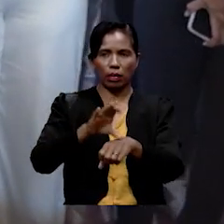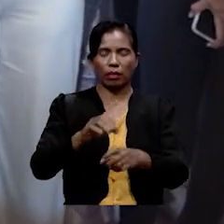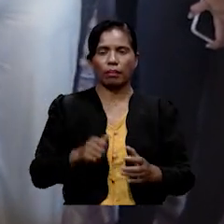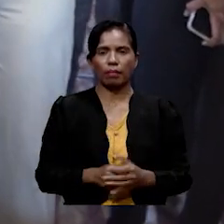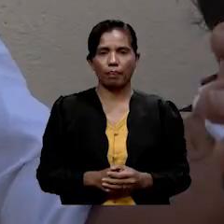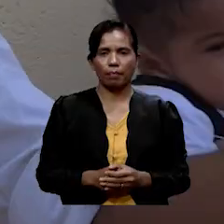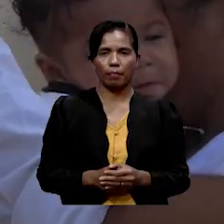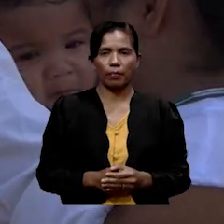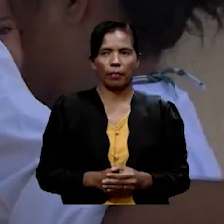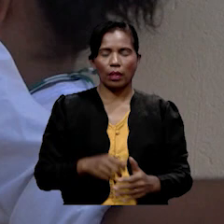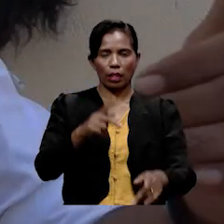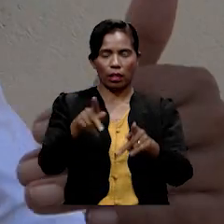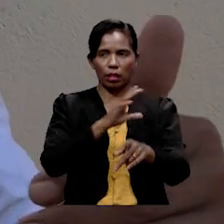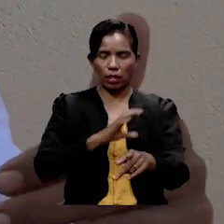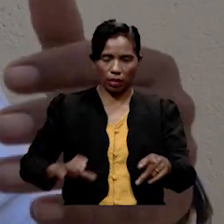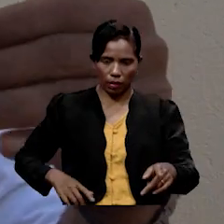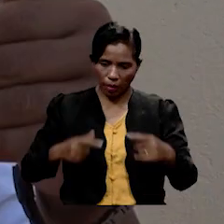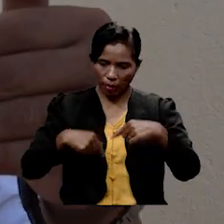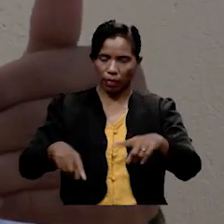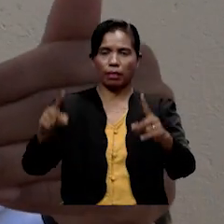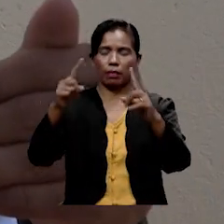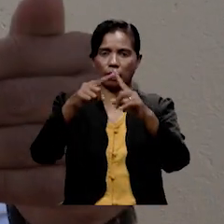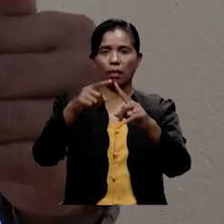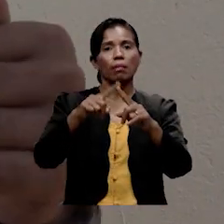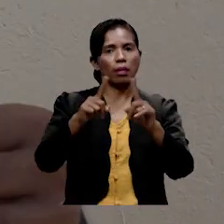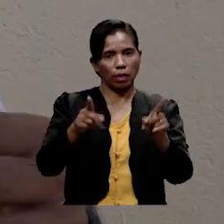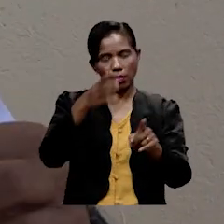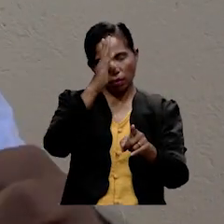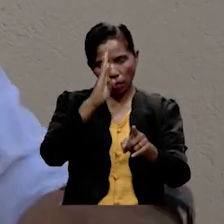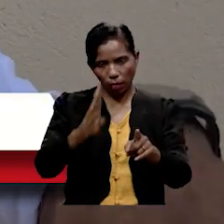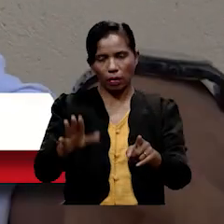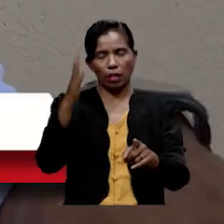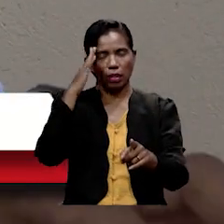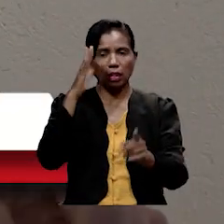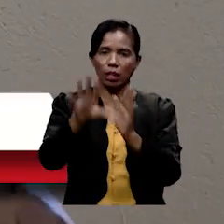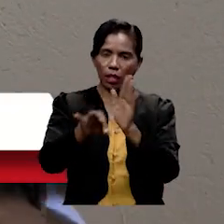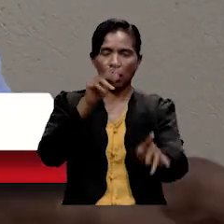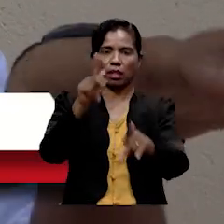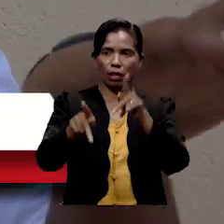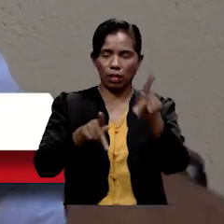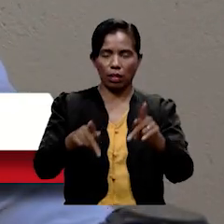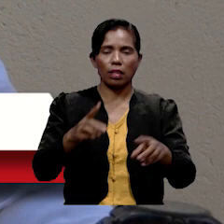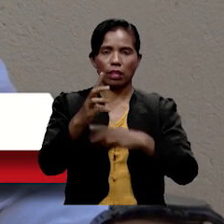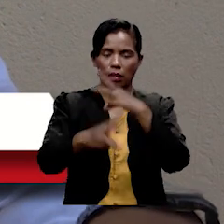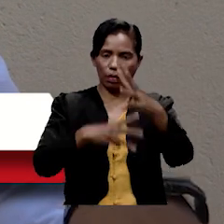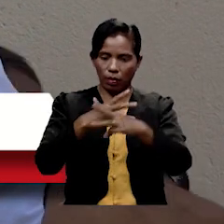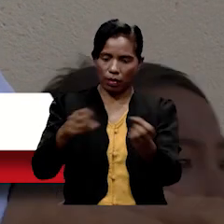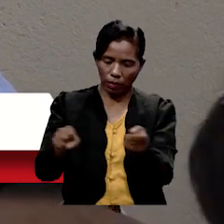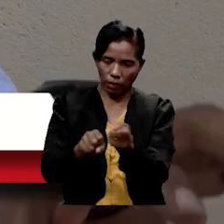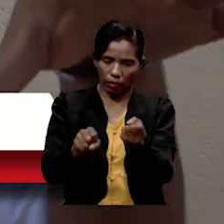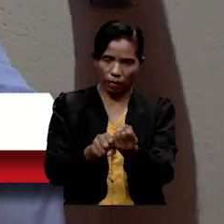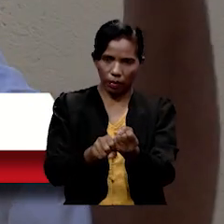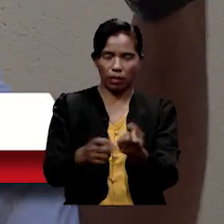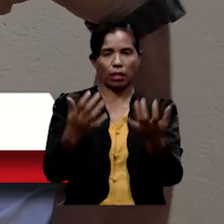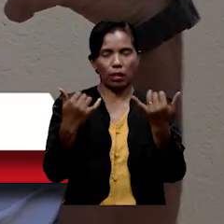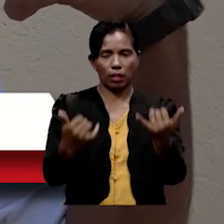a Sira, ba Maroma. Mas Maroma, pois, nem até nem hili, que era se ema nebe, maka atu ia mundo ada poin dia. Ida